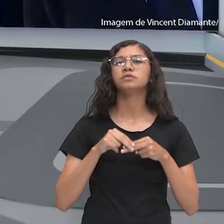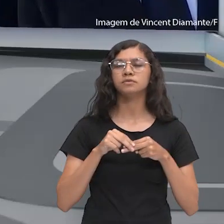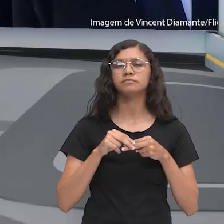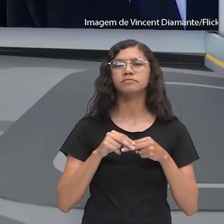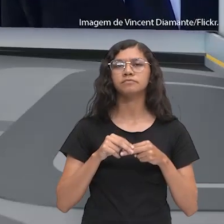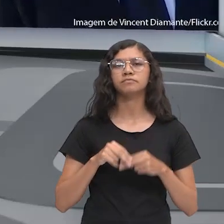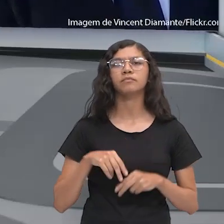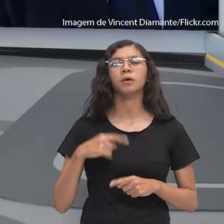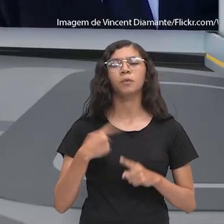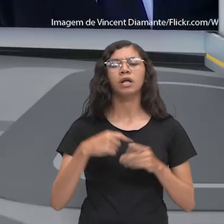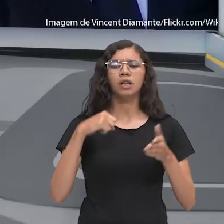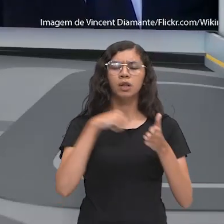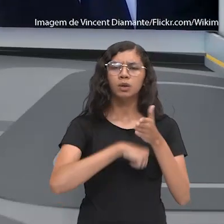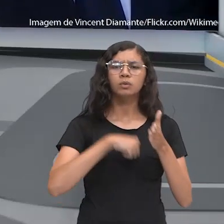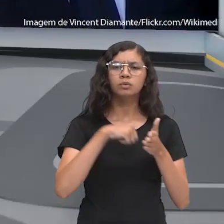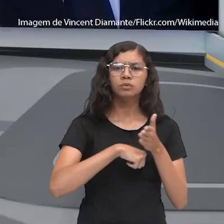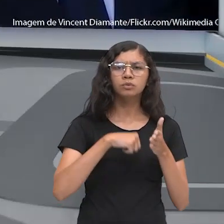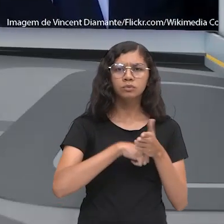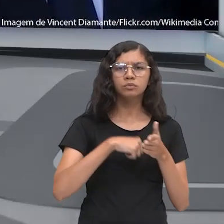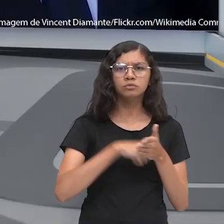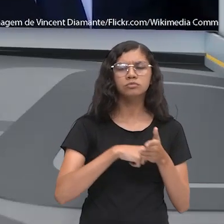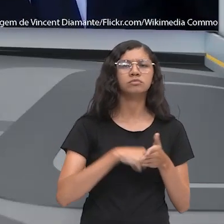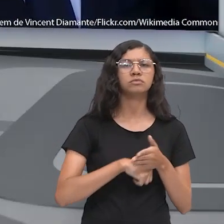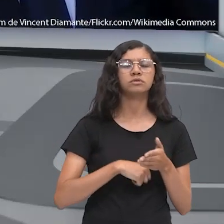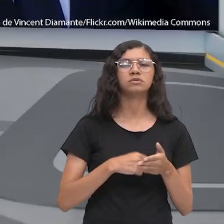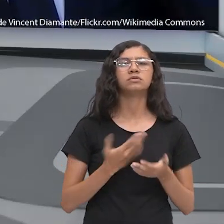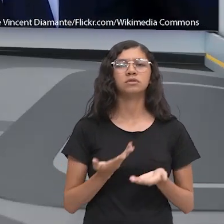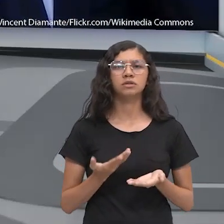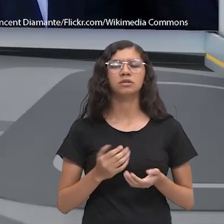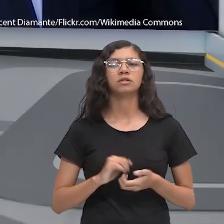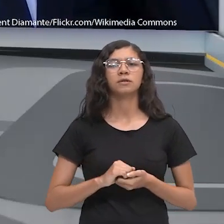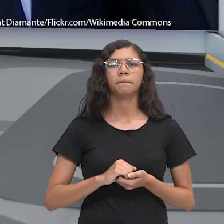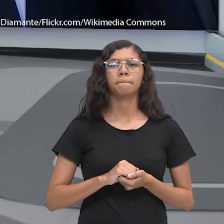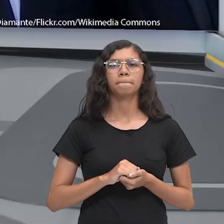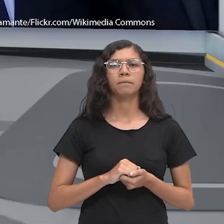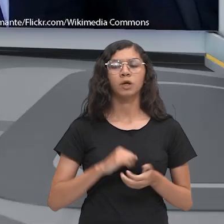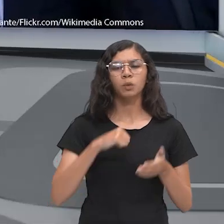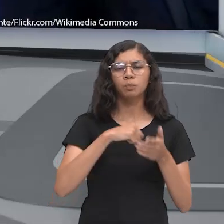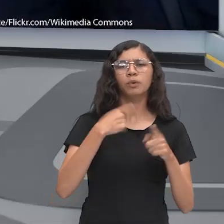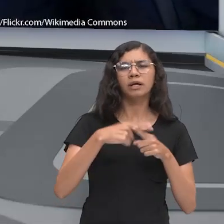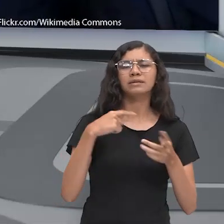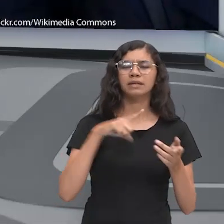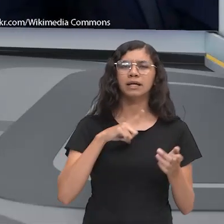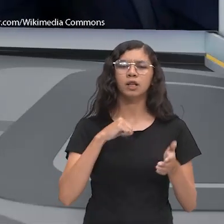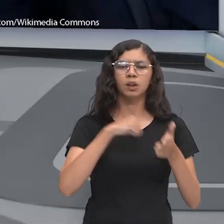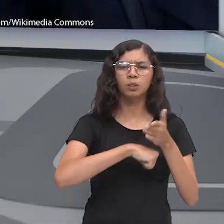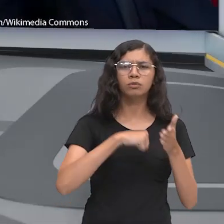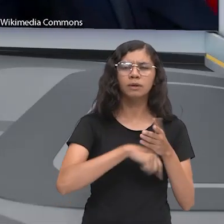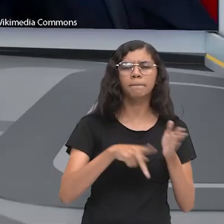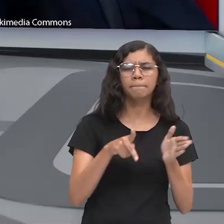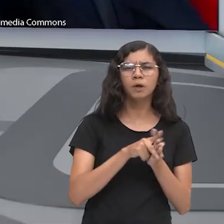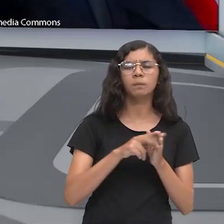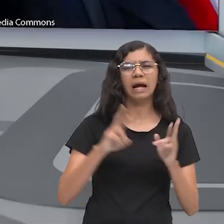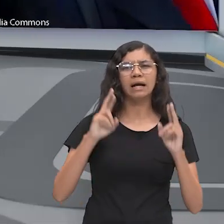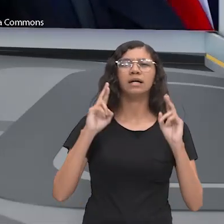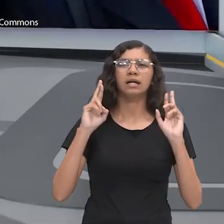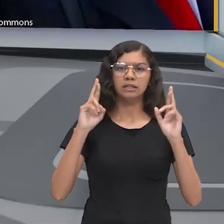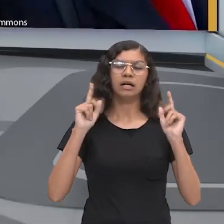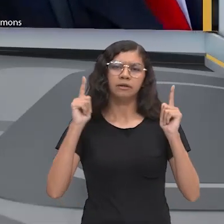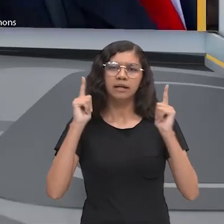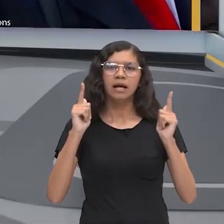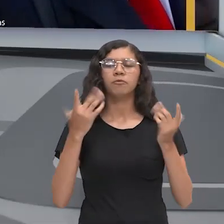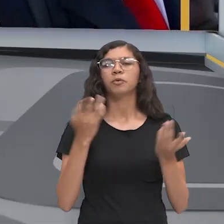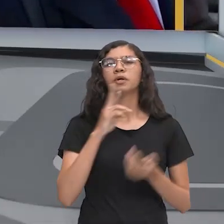está lutando por algo relacionado a ativismo, né? A racismo,